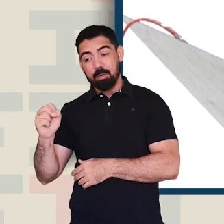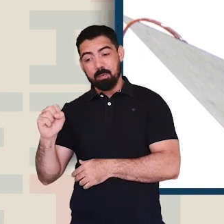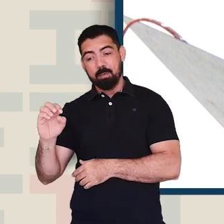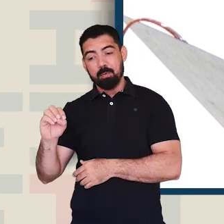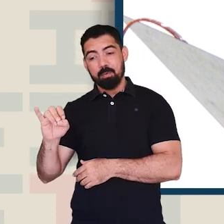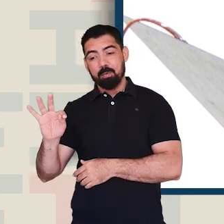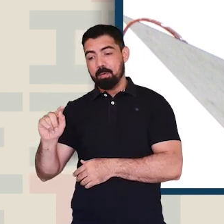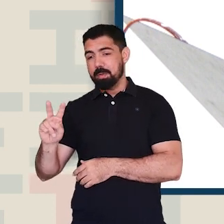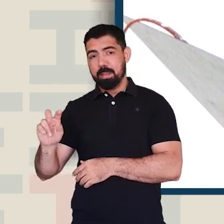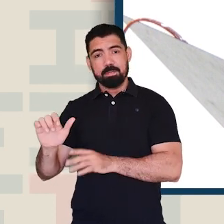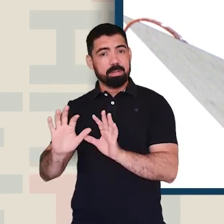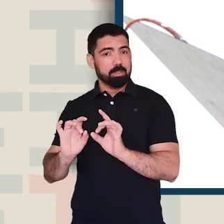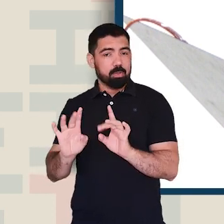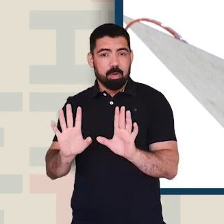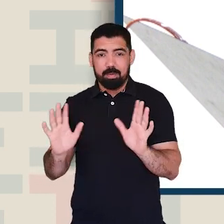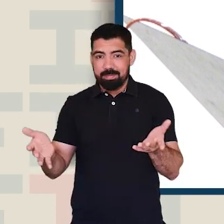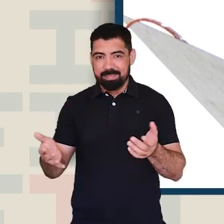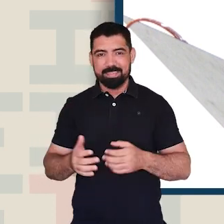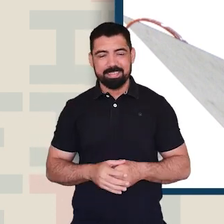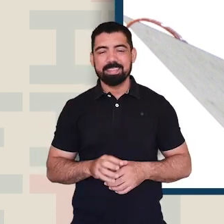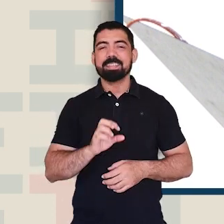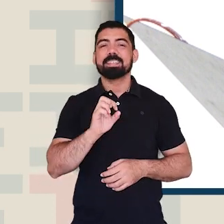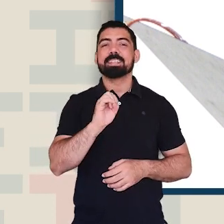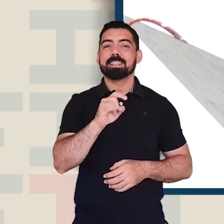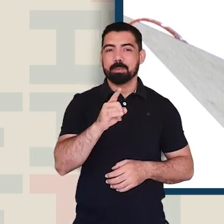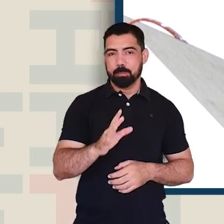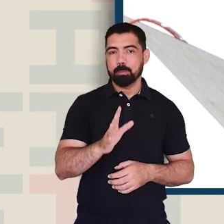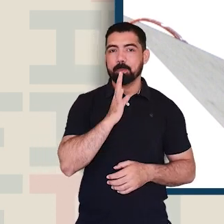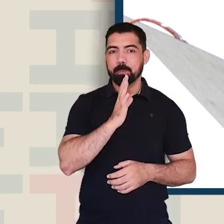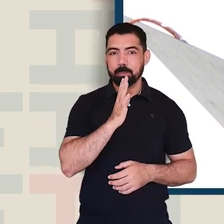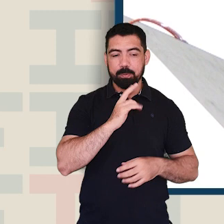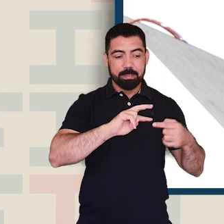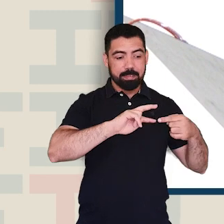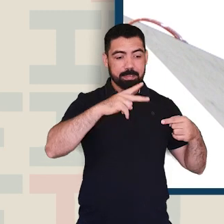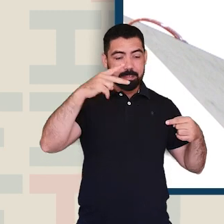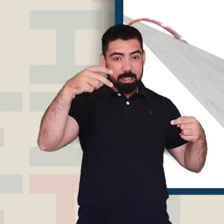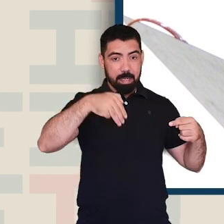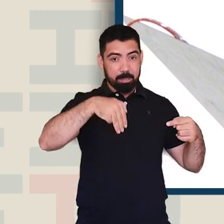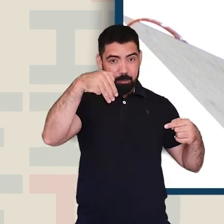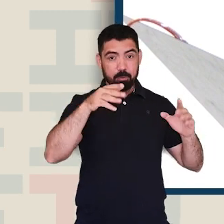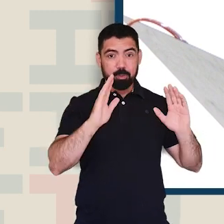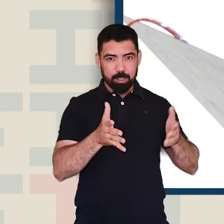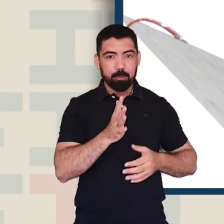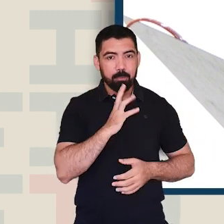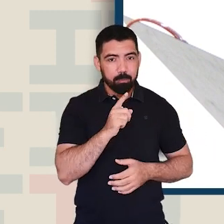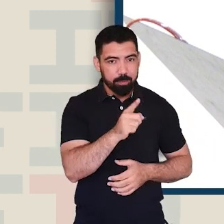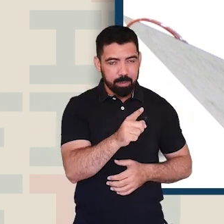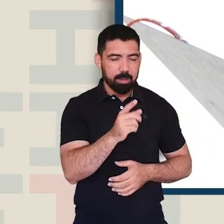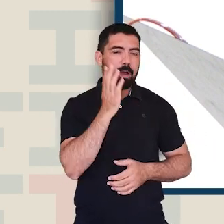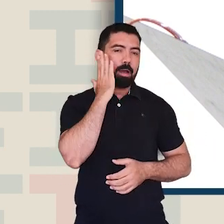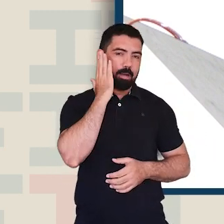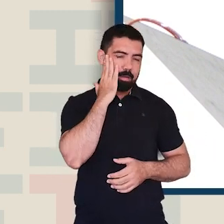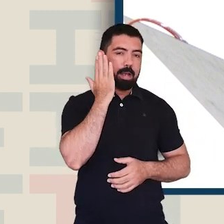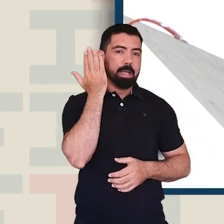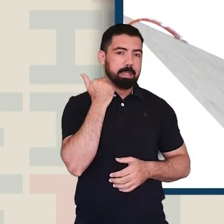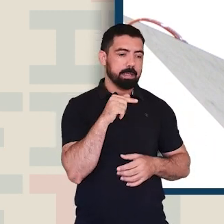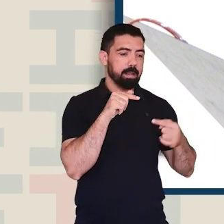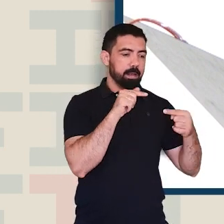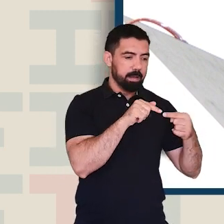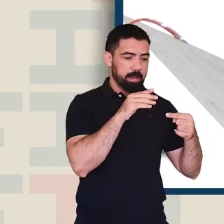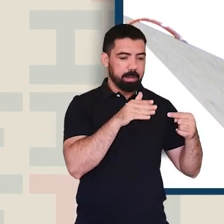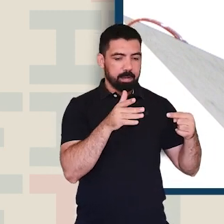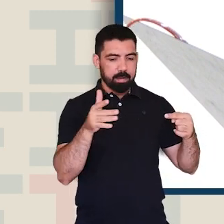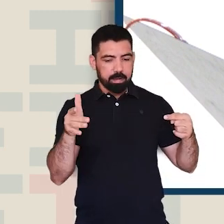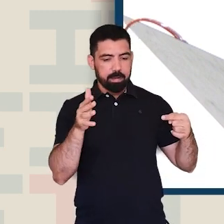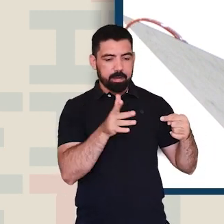oitavada, que seria a nona nota. Então, se você sabe tocar a escala maior e sabe dizer, eu vou